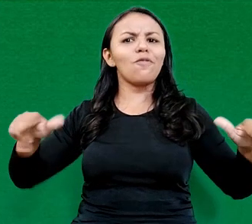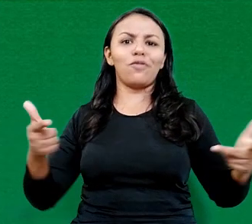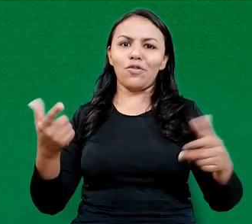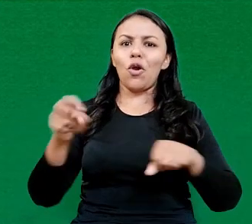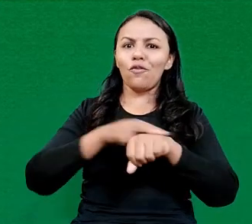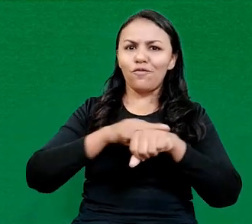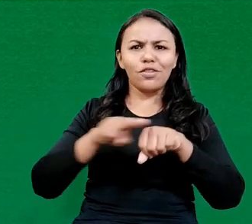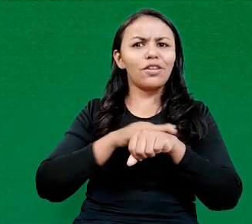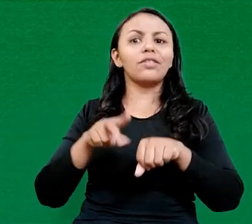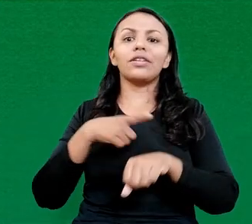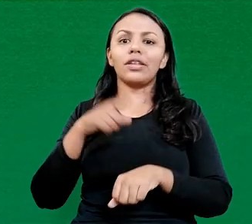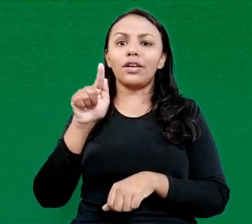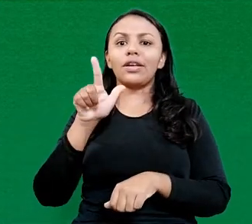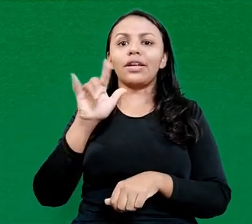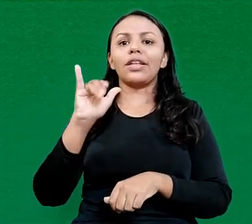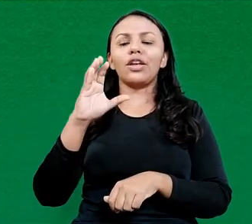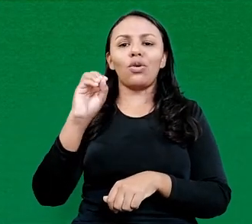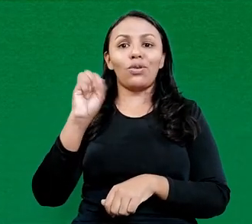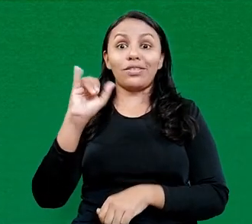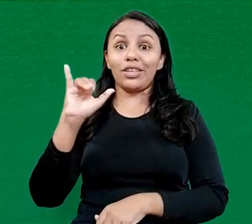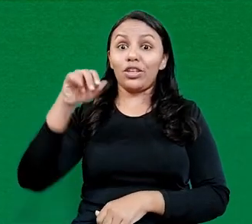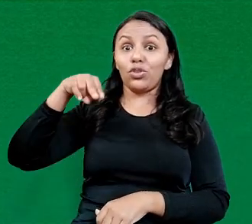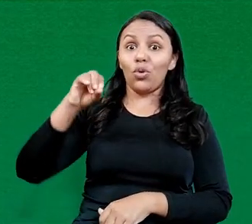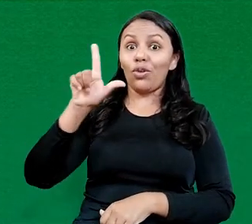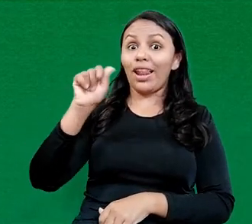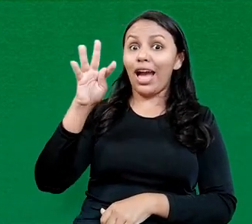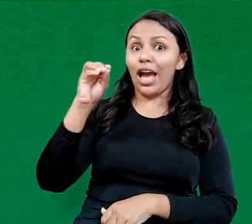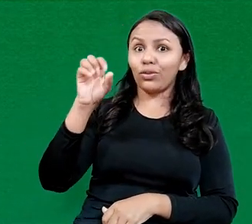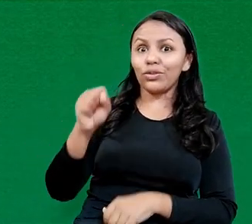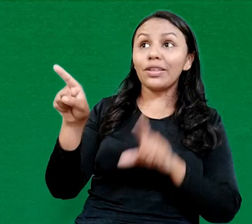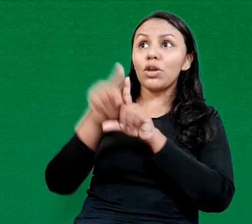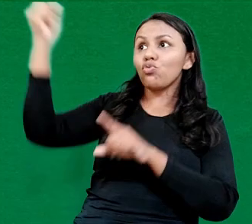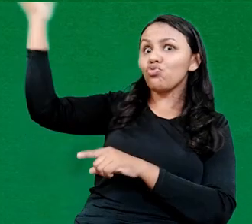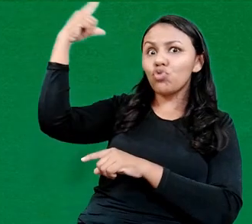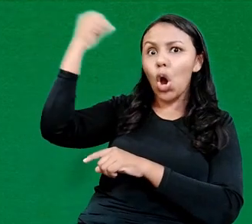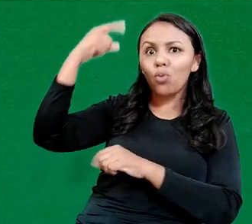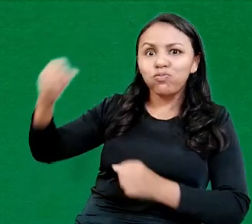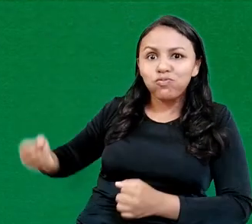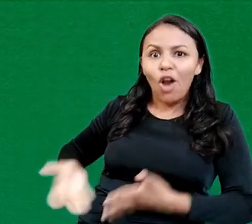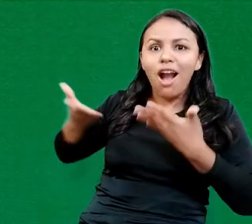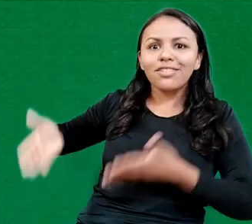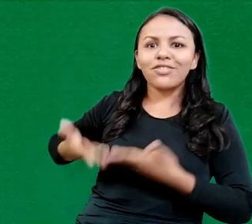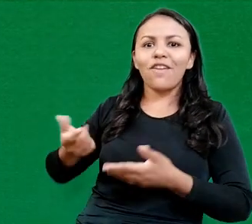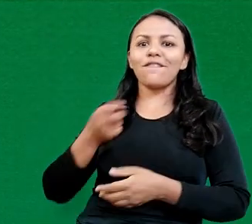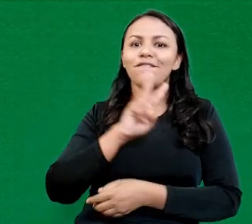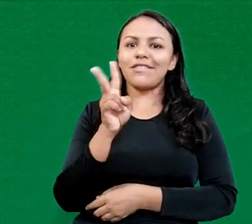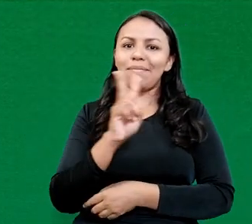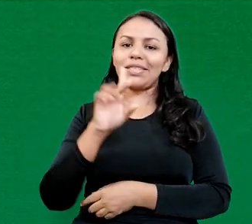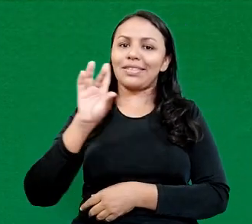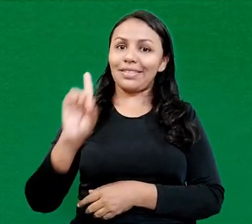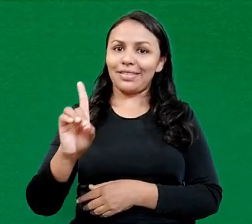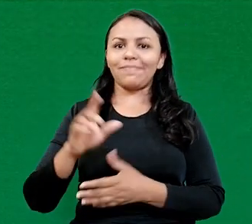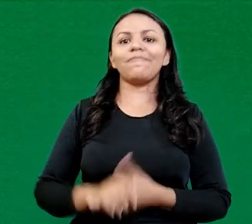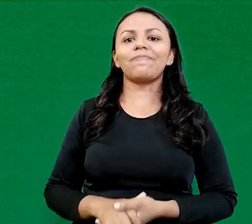vegetais verdes que são ricos em glicosinolatos, o sol ativador da vitamina D, vitamina A em alimentos e,